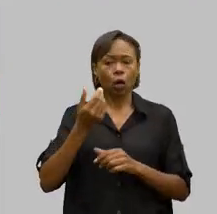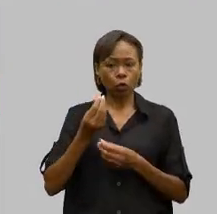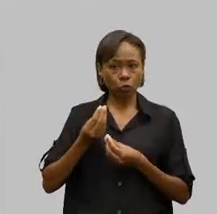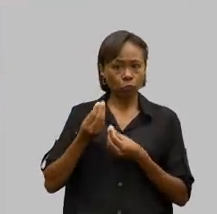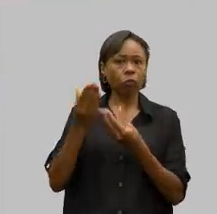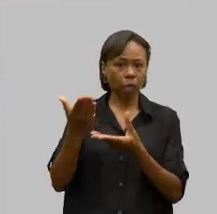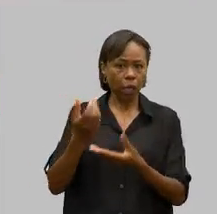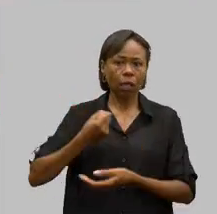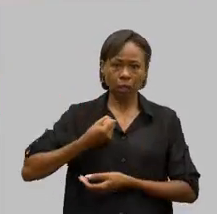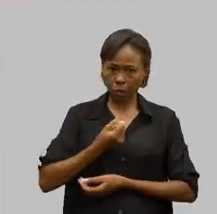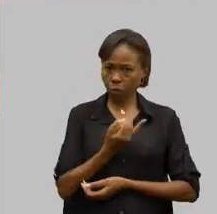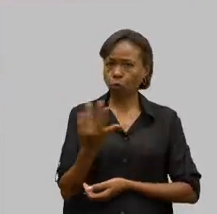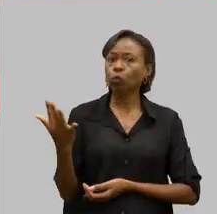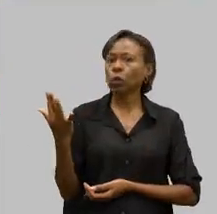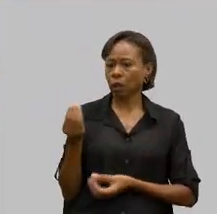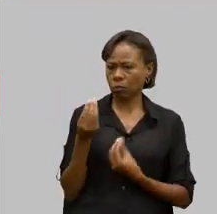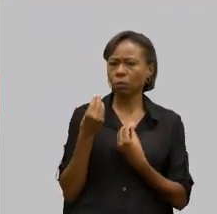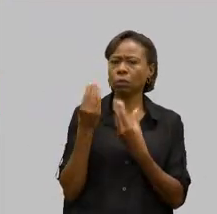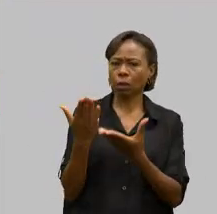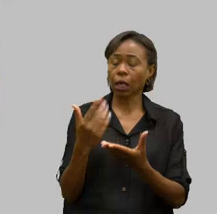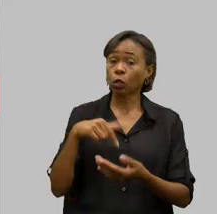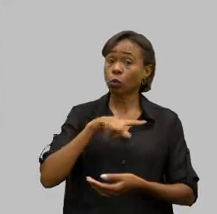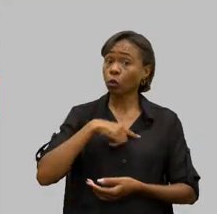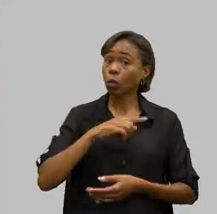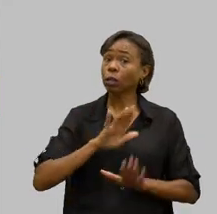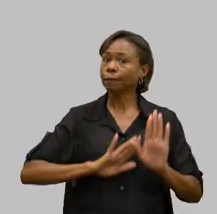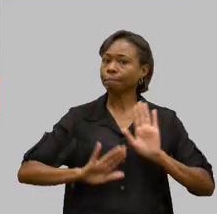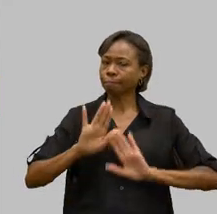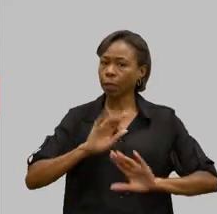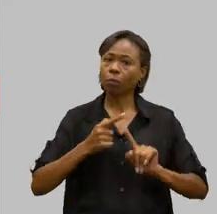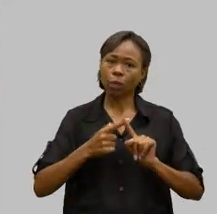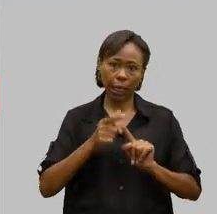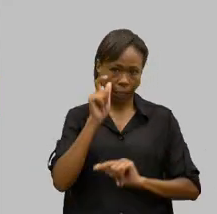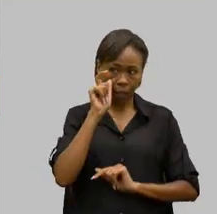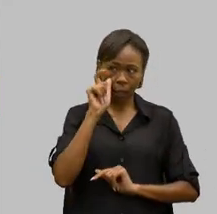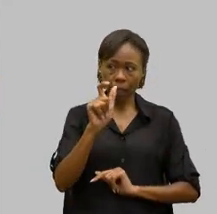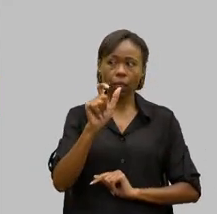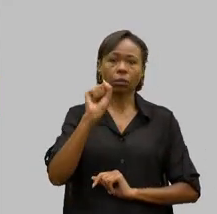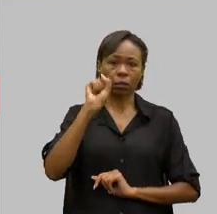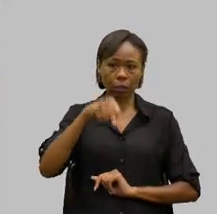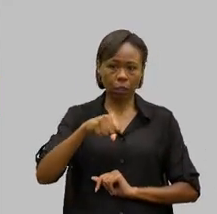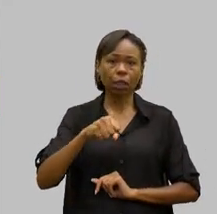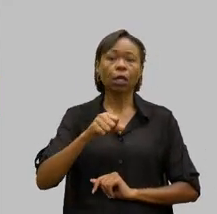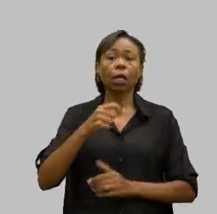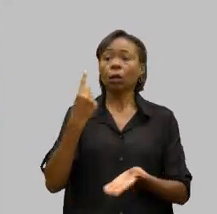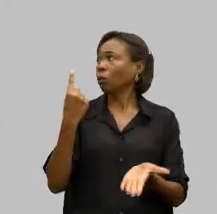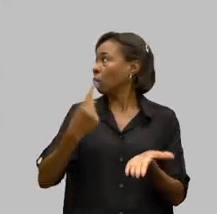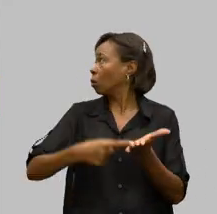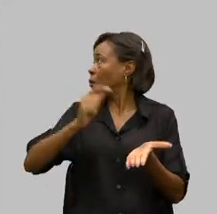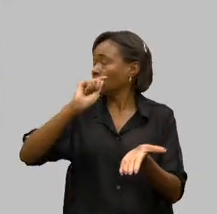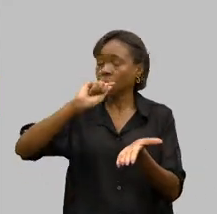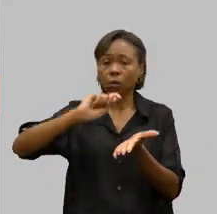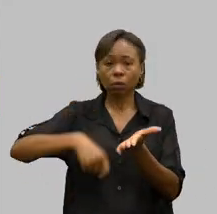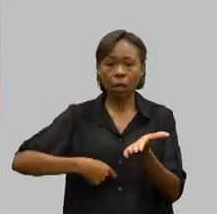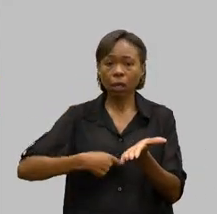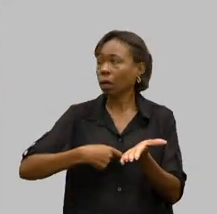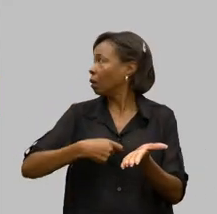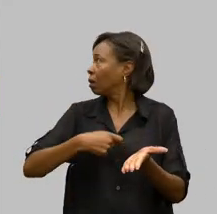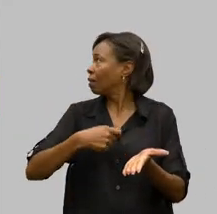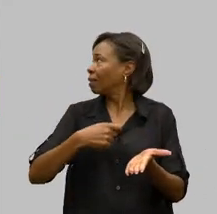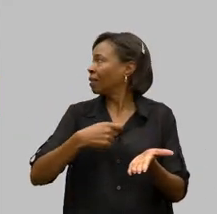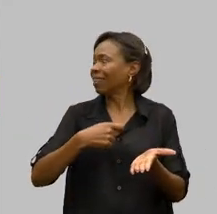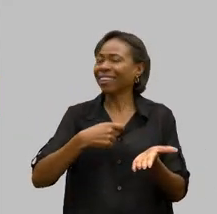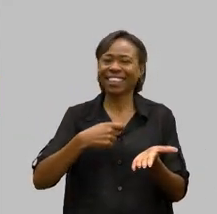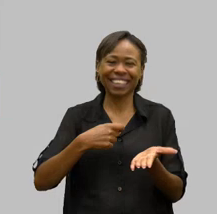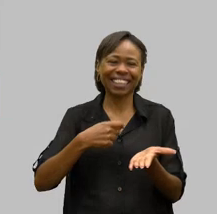nós temos que ter o maior cuidado que é de maior interesse o nosso sim, contratar uma plataforma que ela seja utilizada, senão não faz sentido ter essa